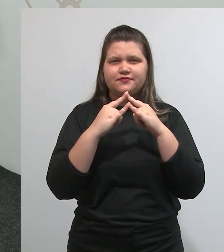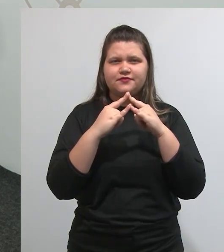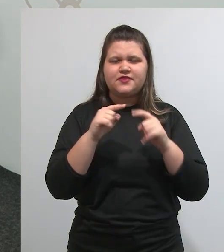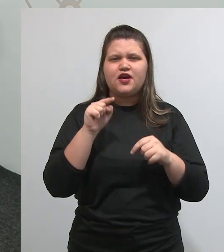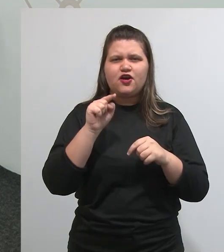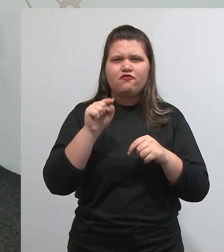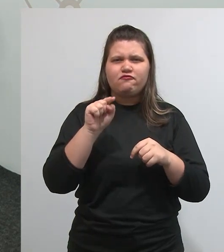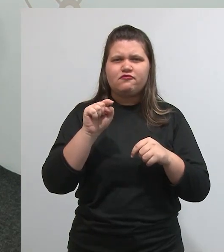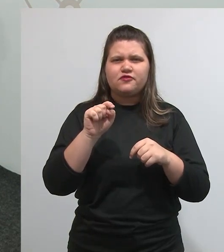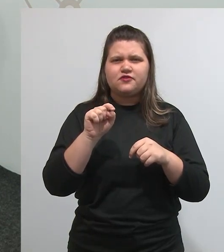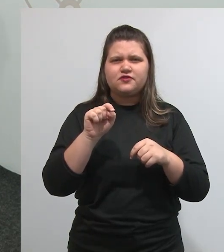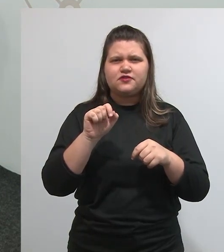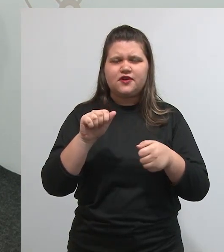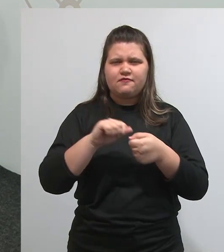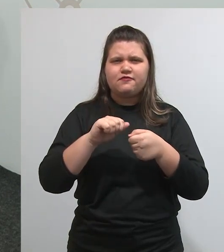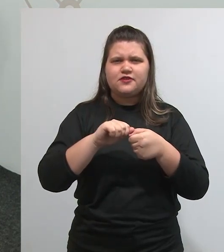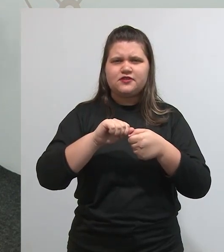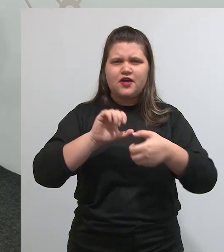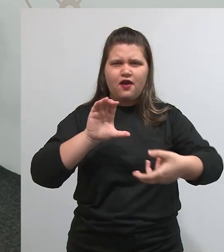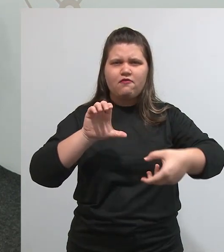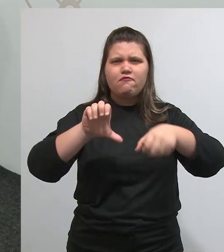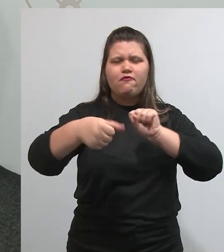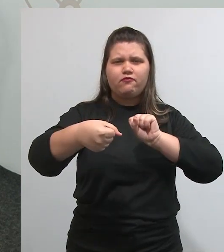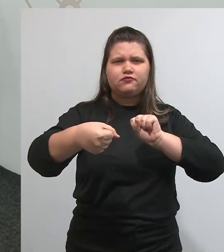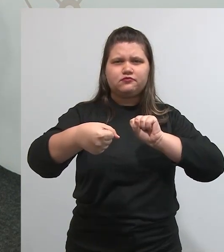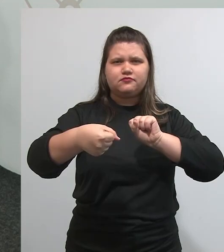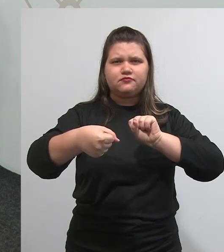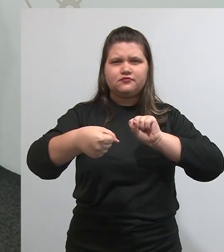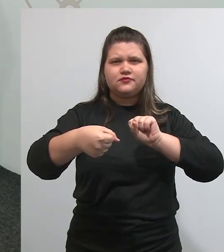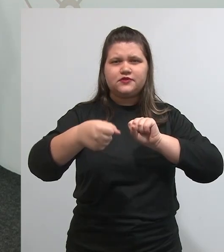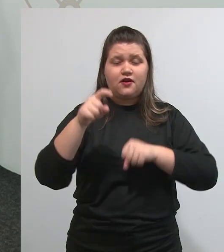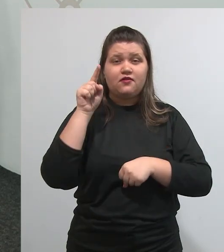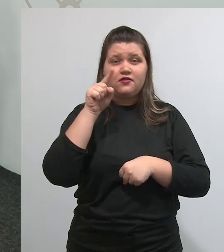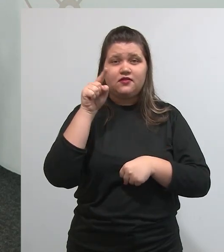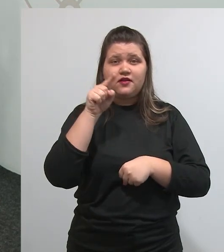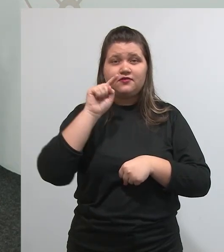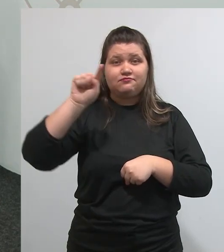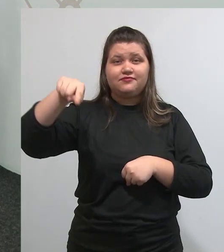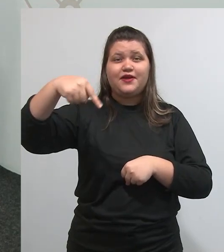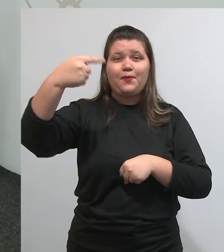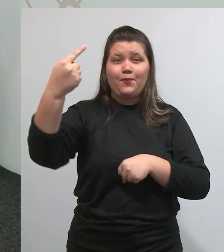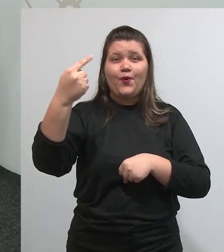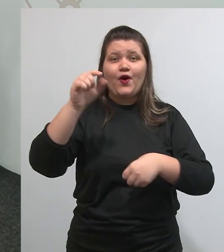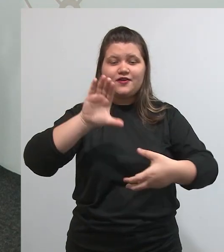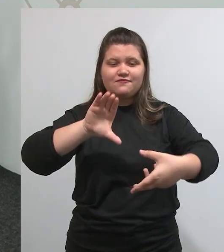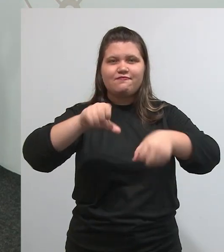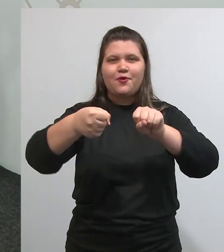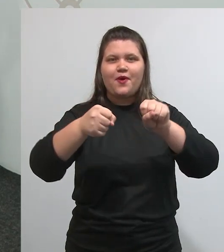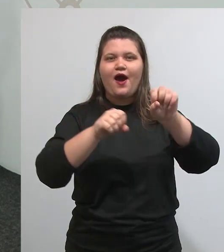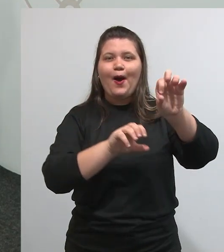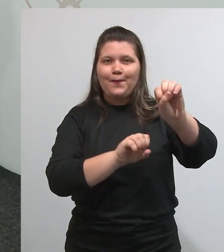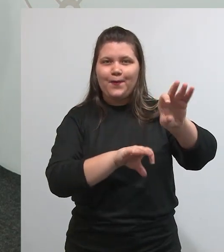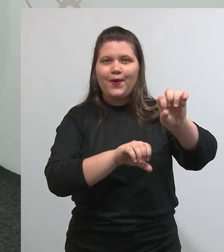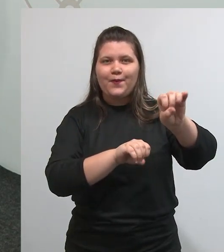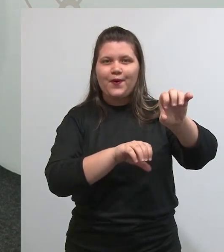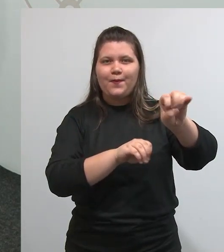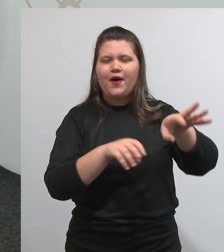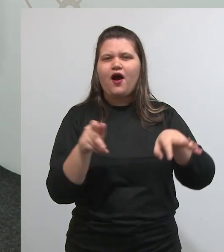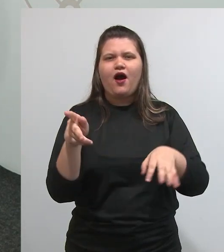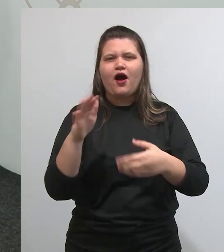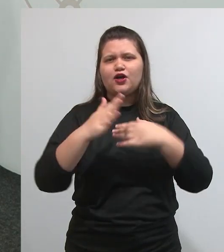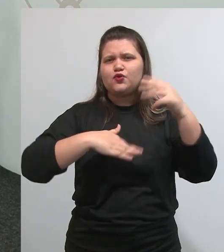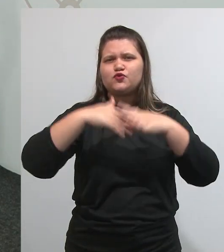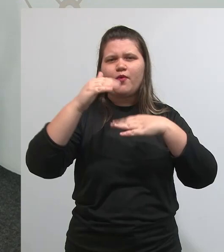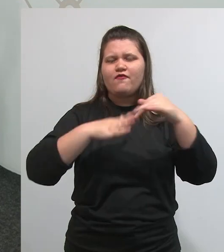você fez a formação lá e depois você se tornou formadora de formadores. Você passou a fazer a formação